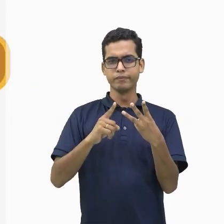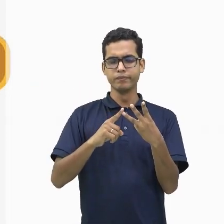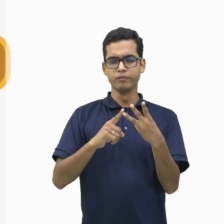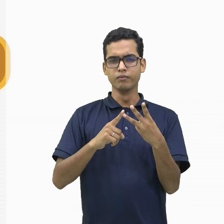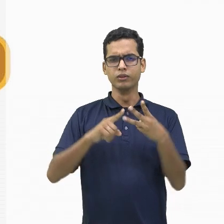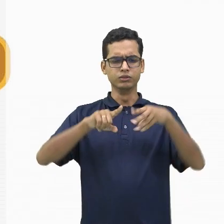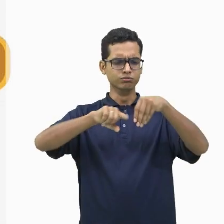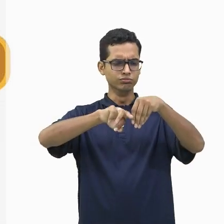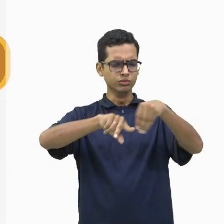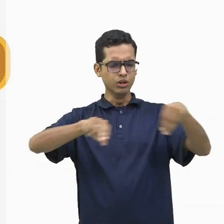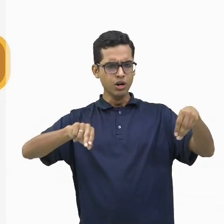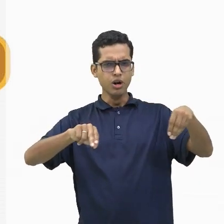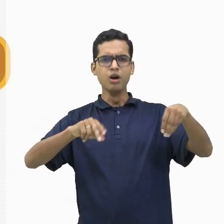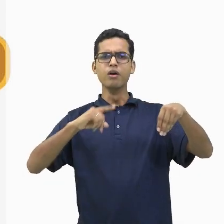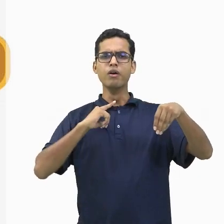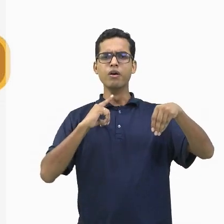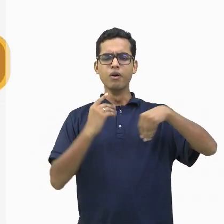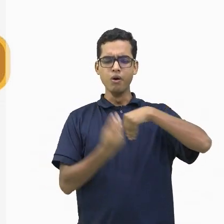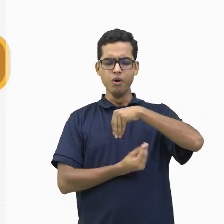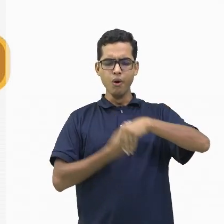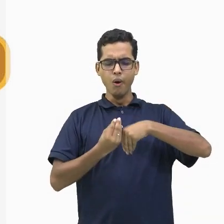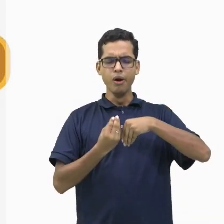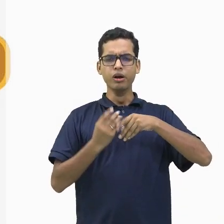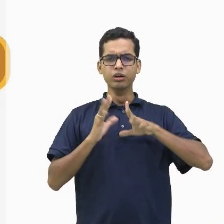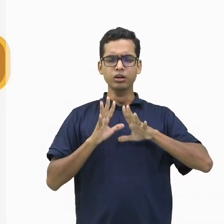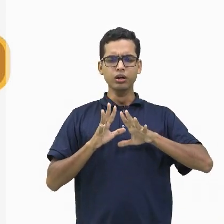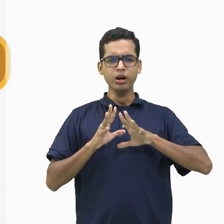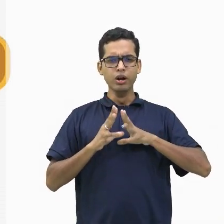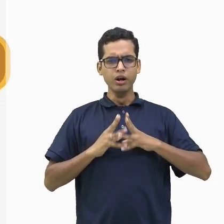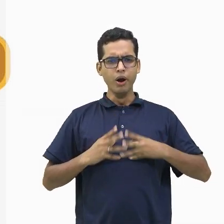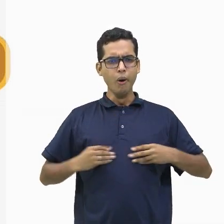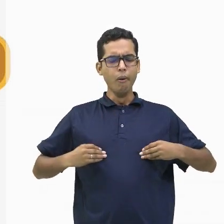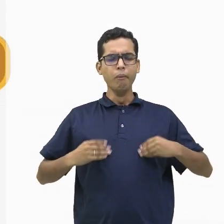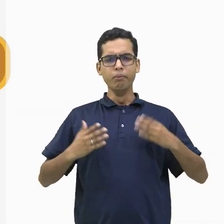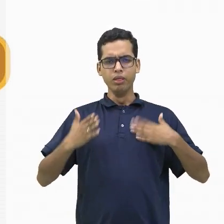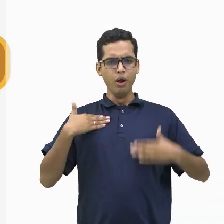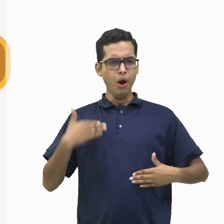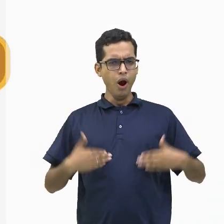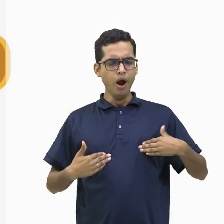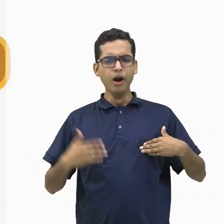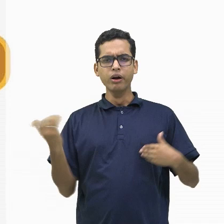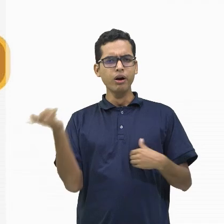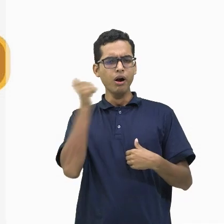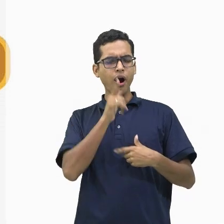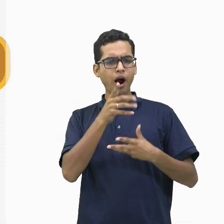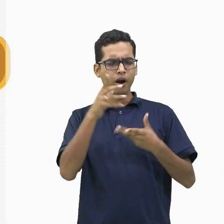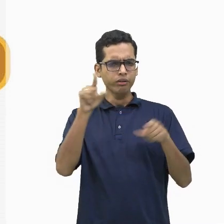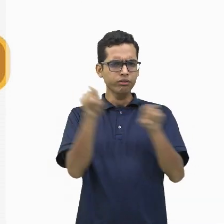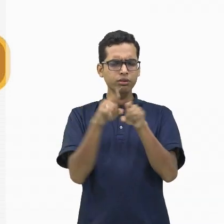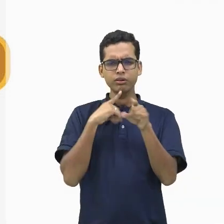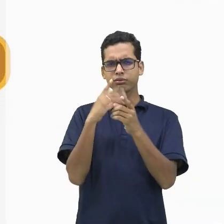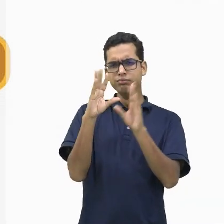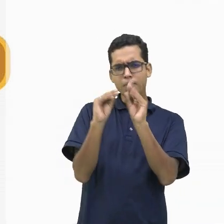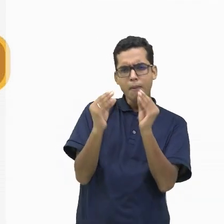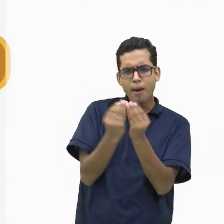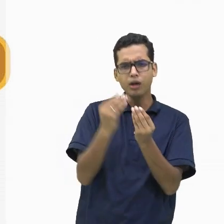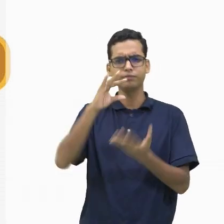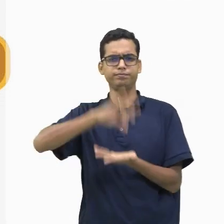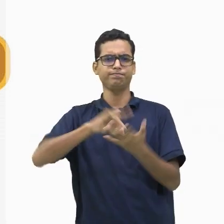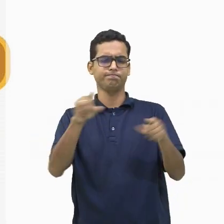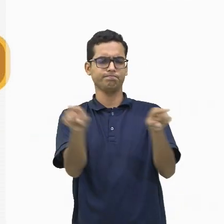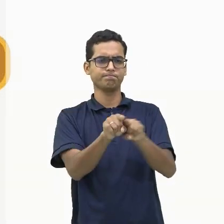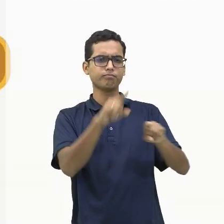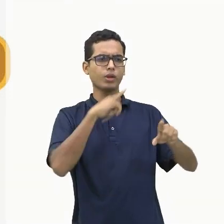aí dissolvidos no nosso corpo. Como essas substâncias, vitaminas e minerais estão dissolvidos,